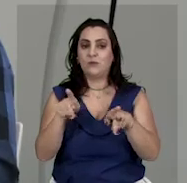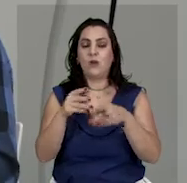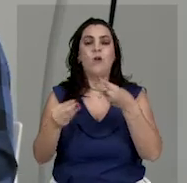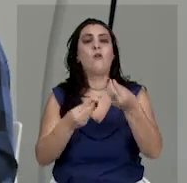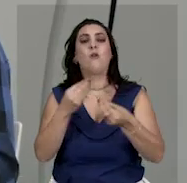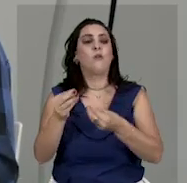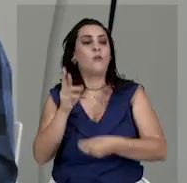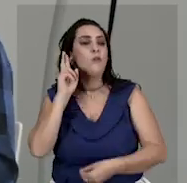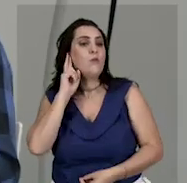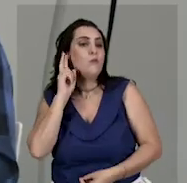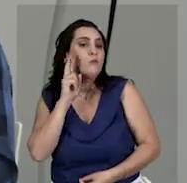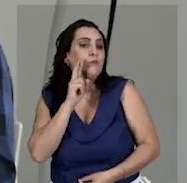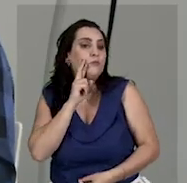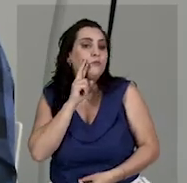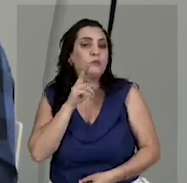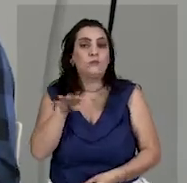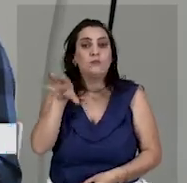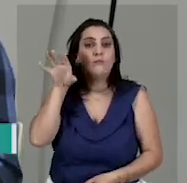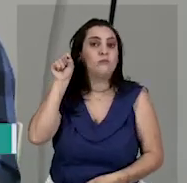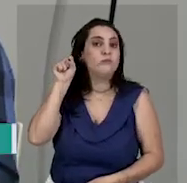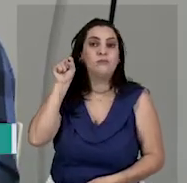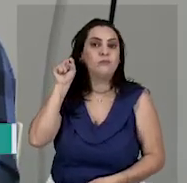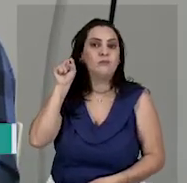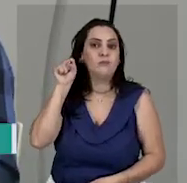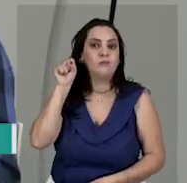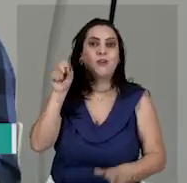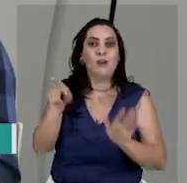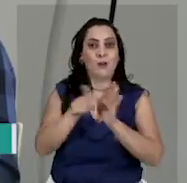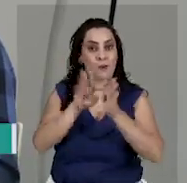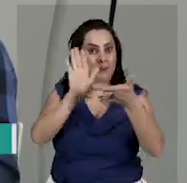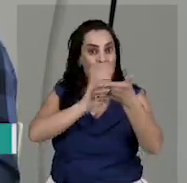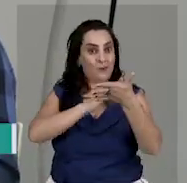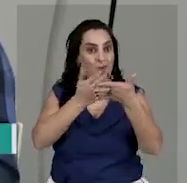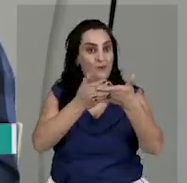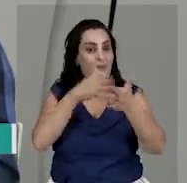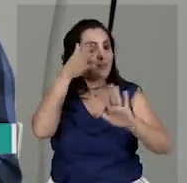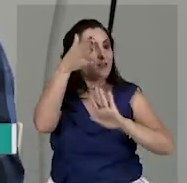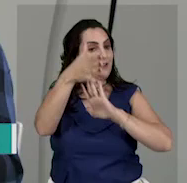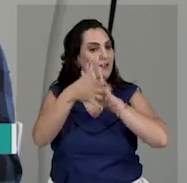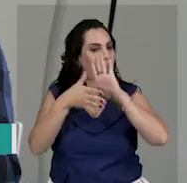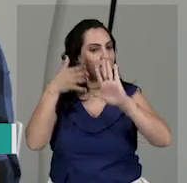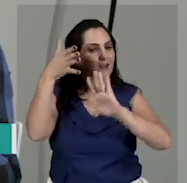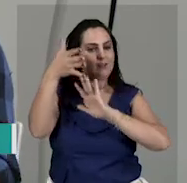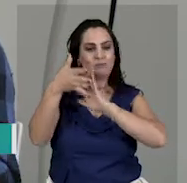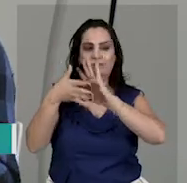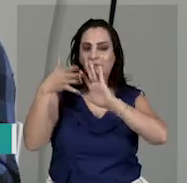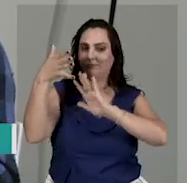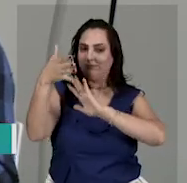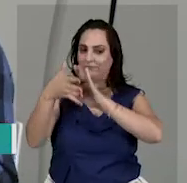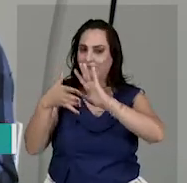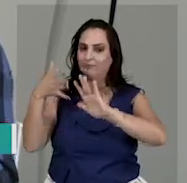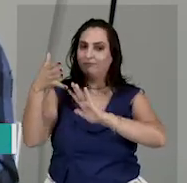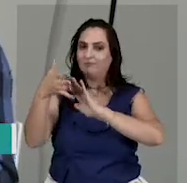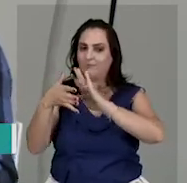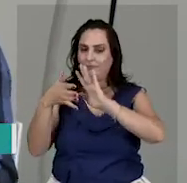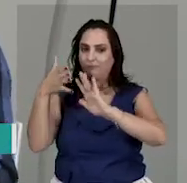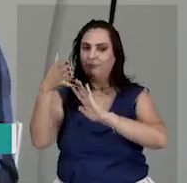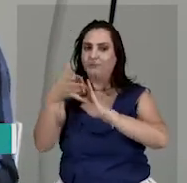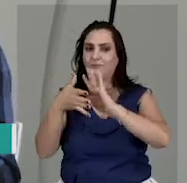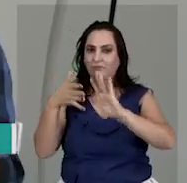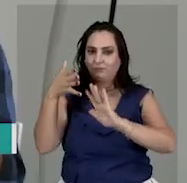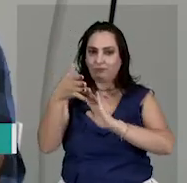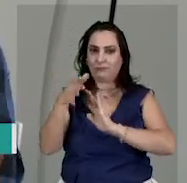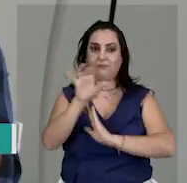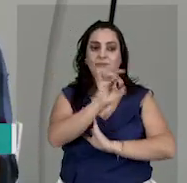como? Justamente através do intérprete. Então, o intérprete de Libras, ele é a voz do surdo, ele é a voz do professor, ele é a voz da pessoa que está